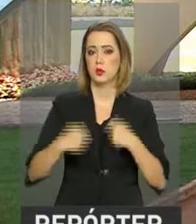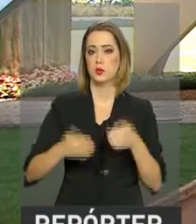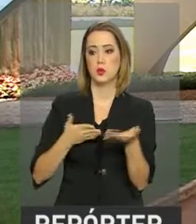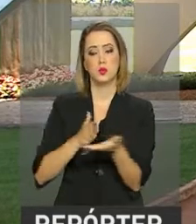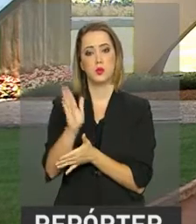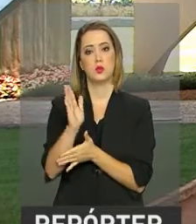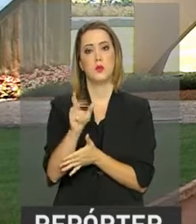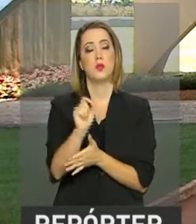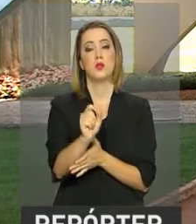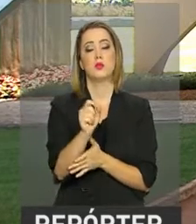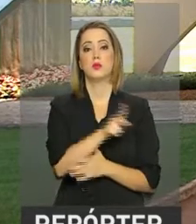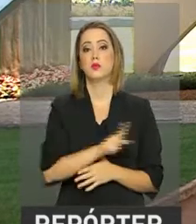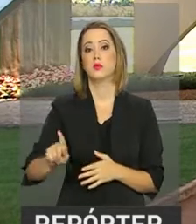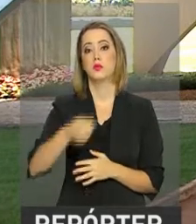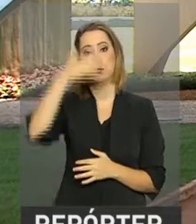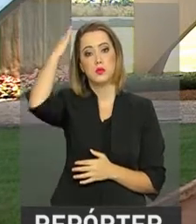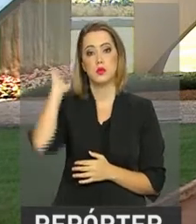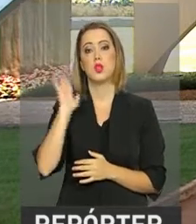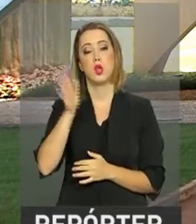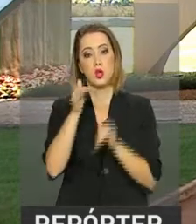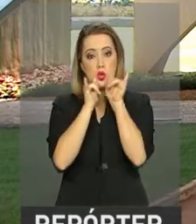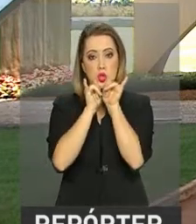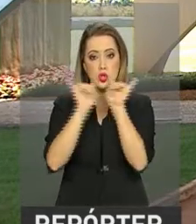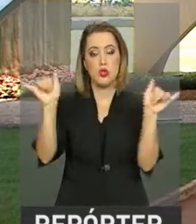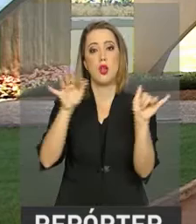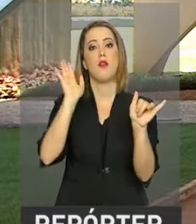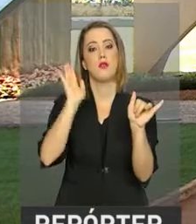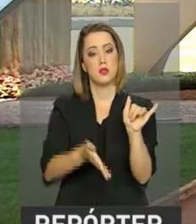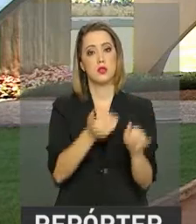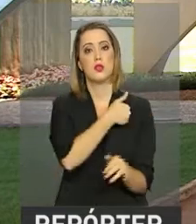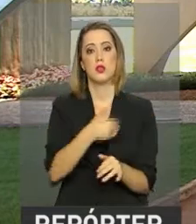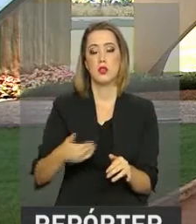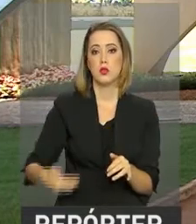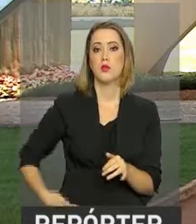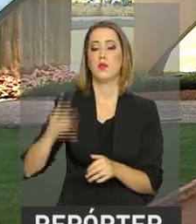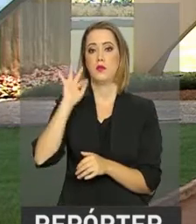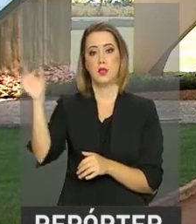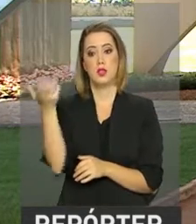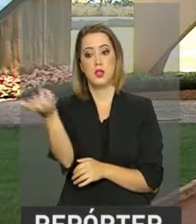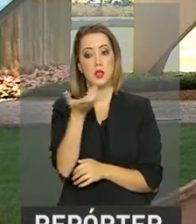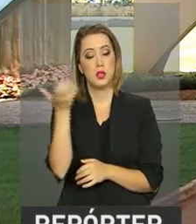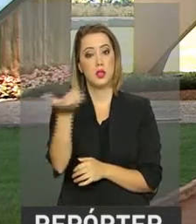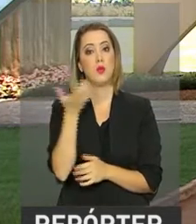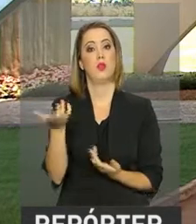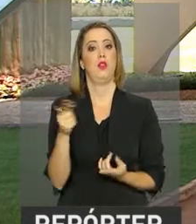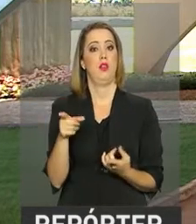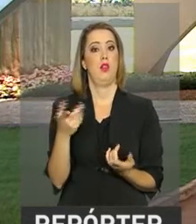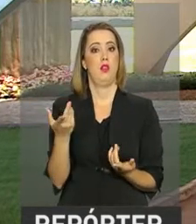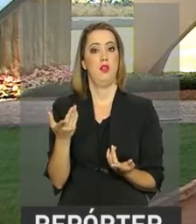michel temer que já declarou que a união vai exigir as contrapartidas dos estados